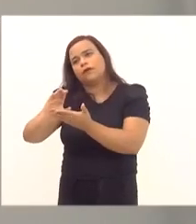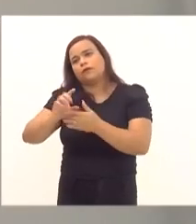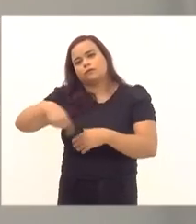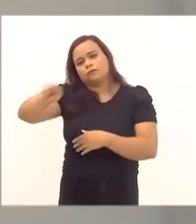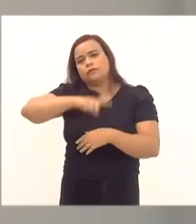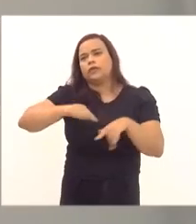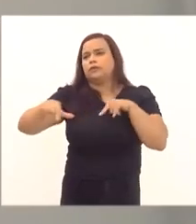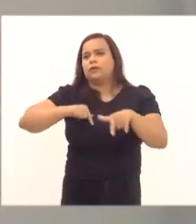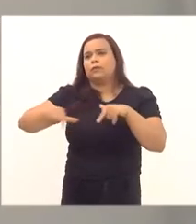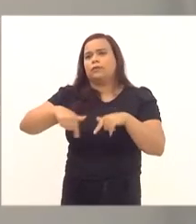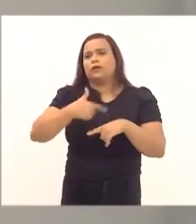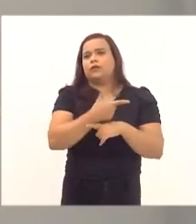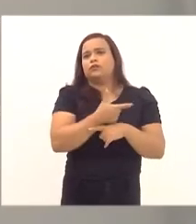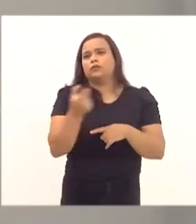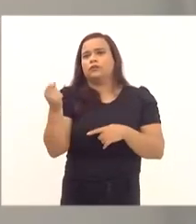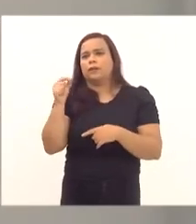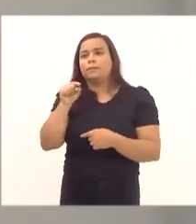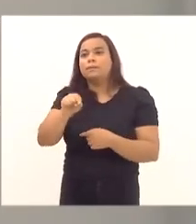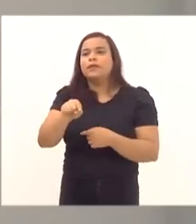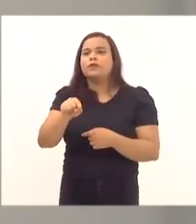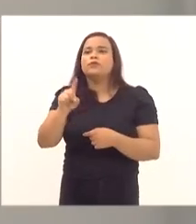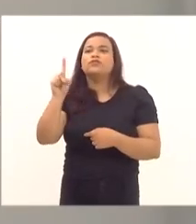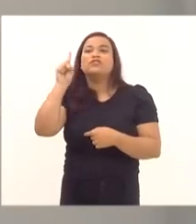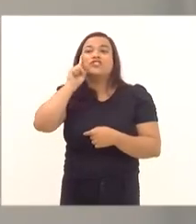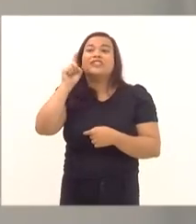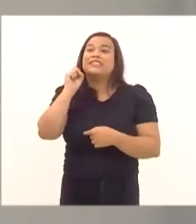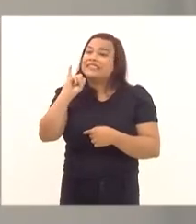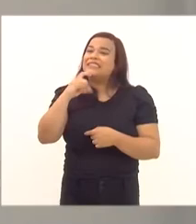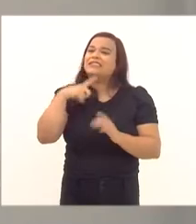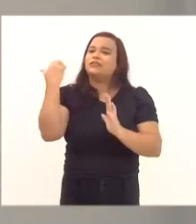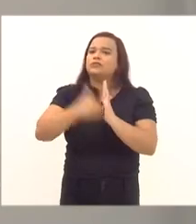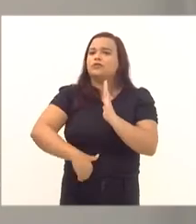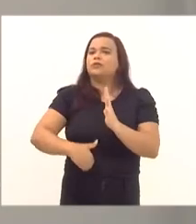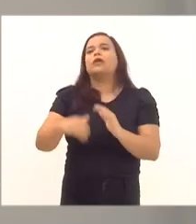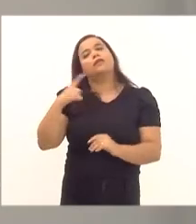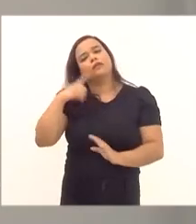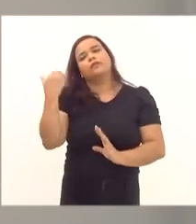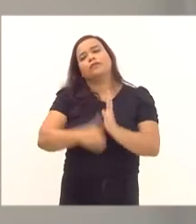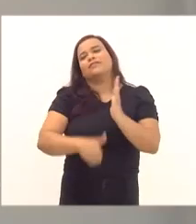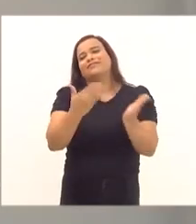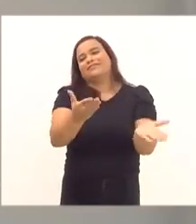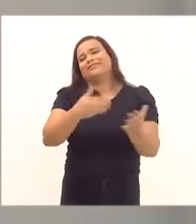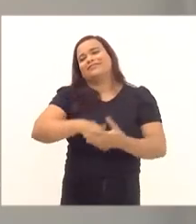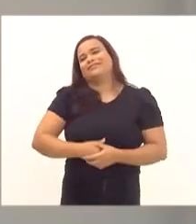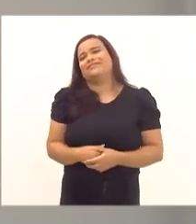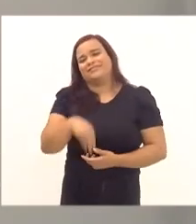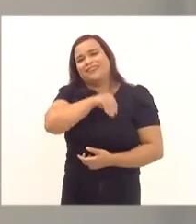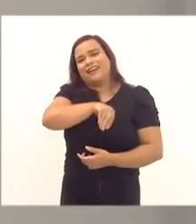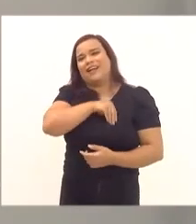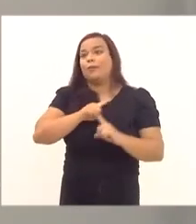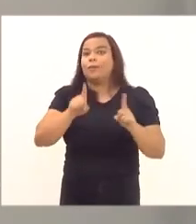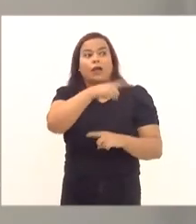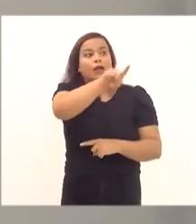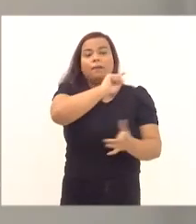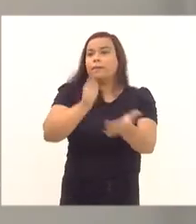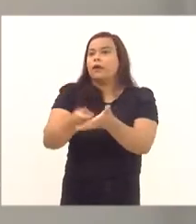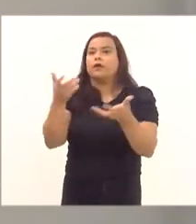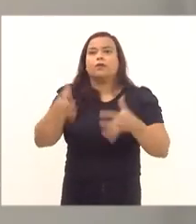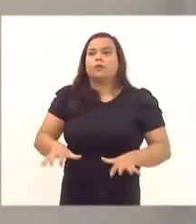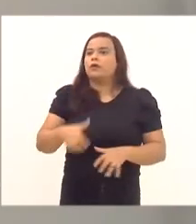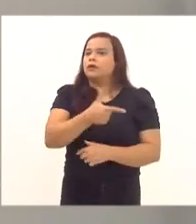em 200 mil por dia caso houvesse o desconto e ouvir o desconto só que eles não querem pagar